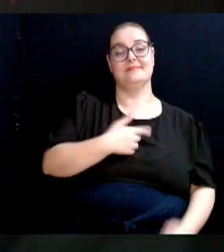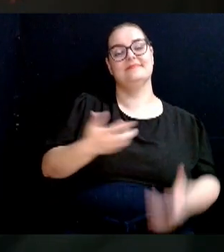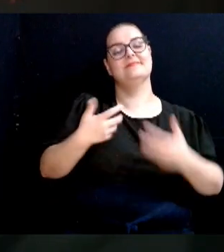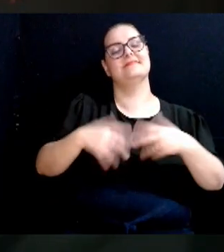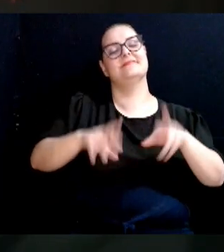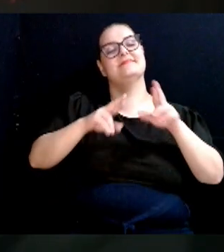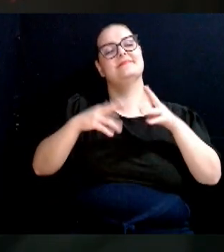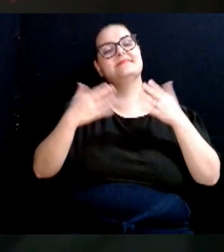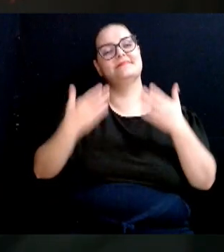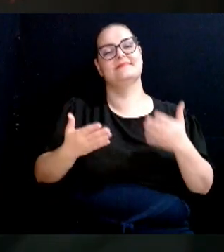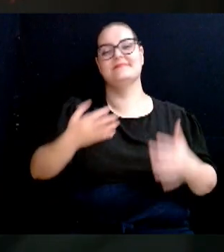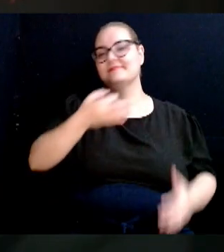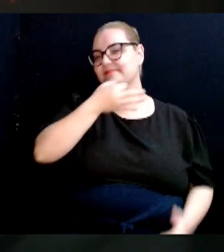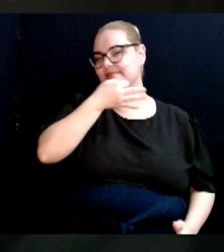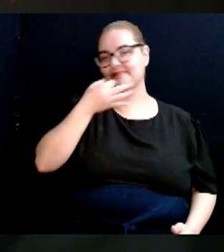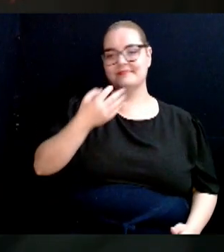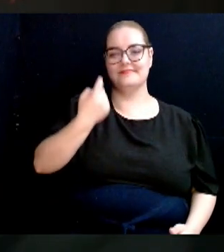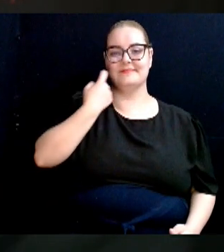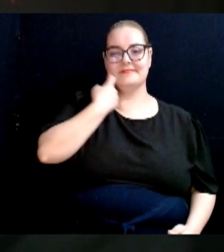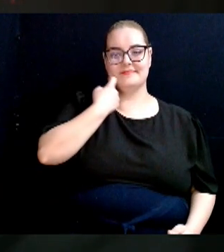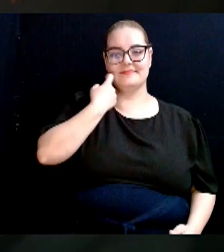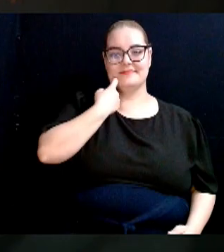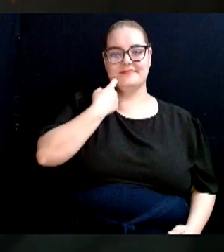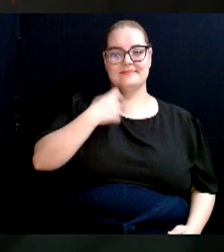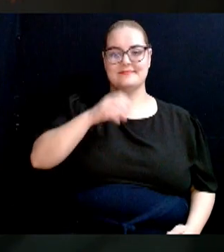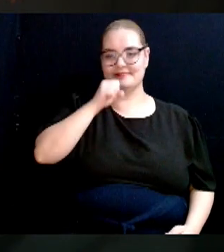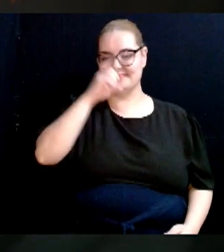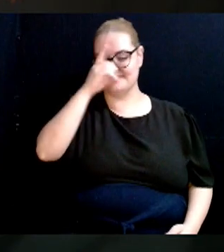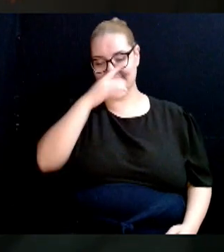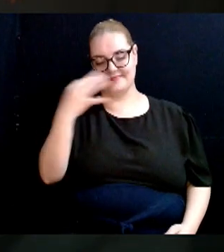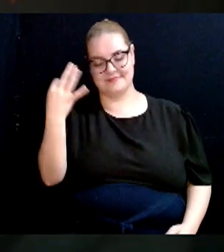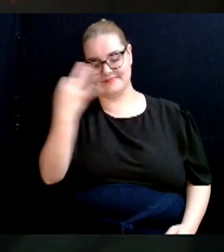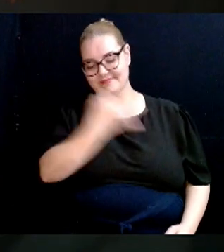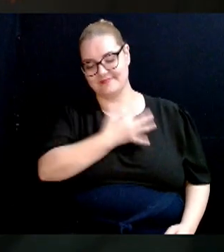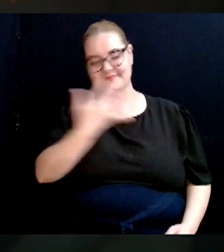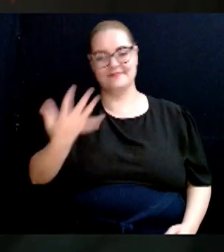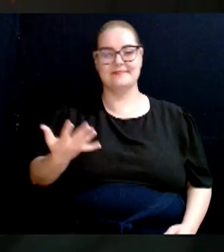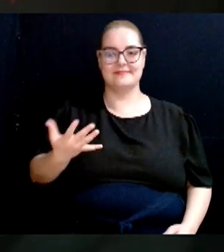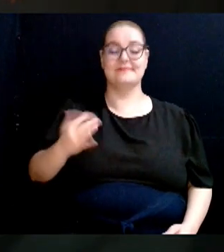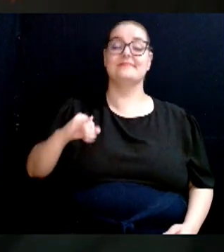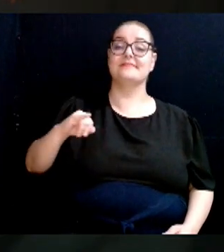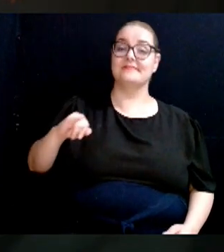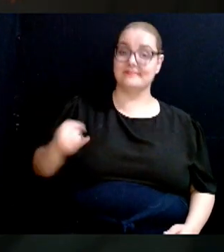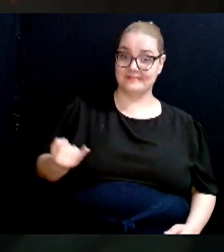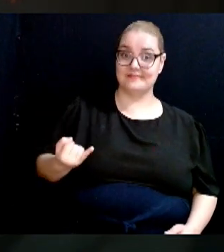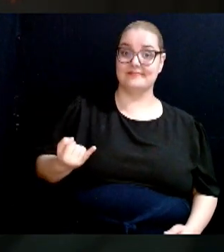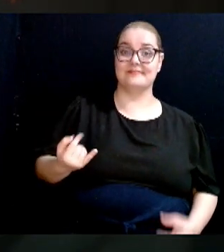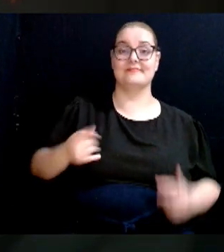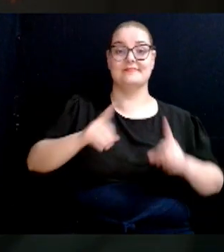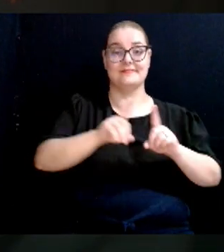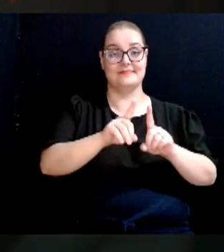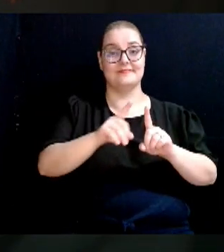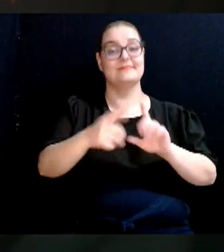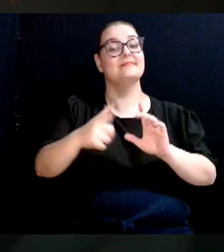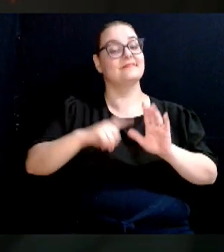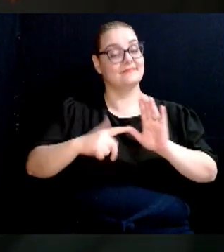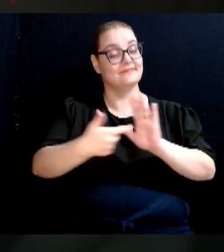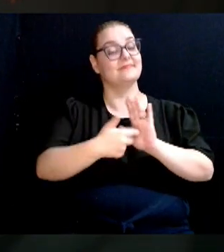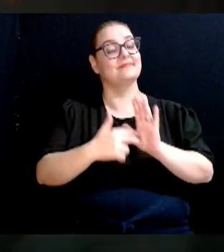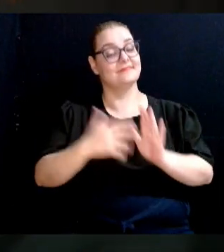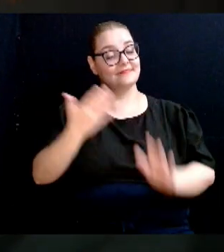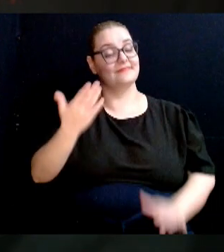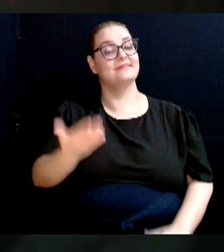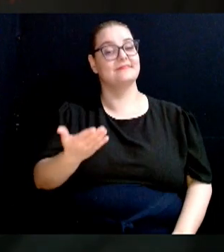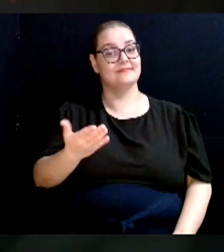ótima sexta-feira, um final de semana lindo, aproveite ao lado de quem faz sentido para você. E na